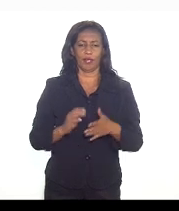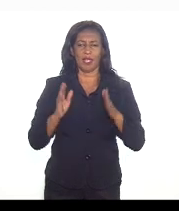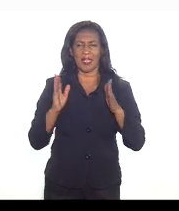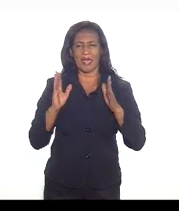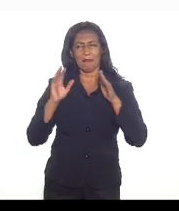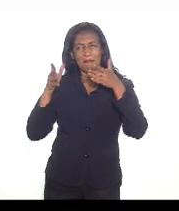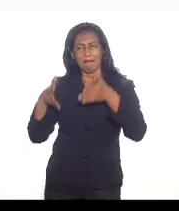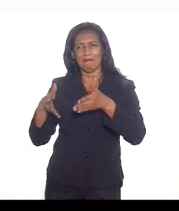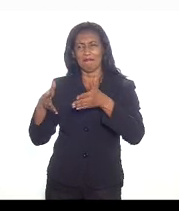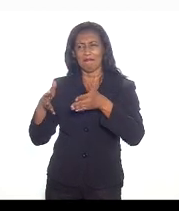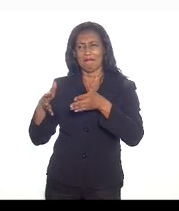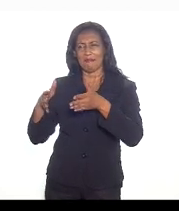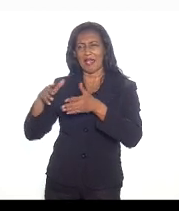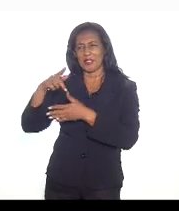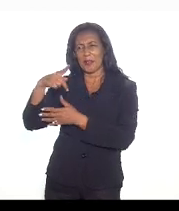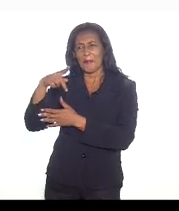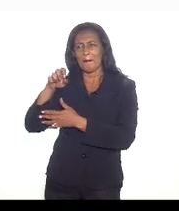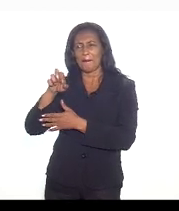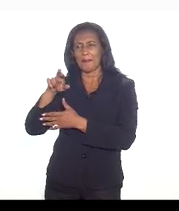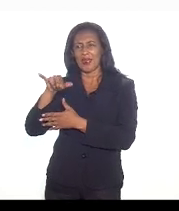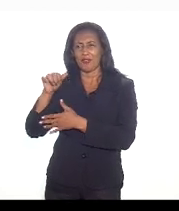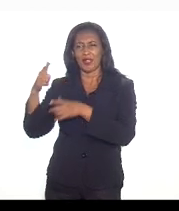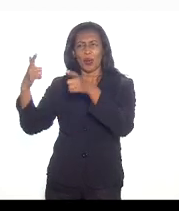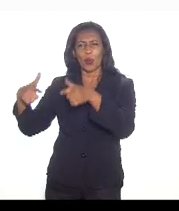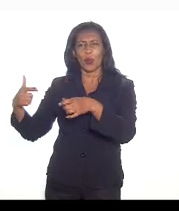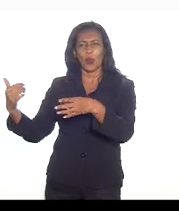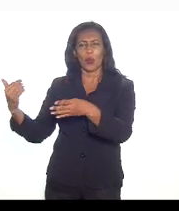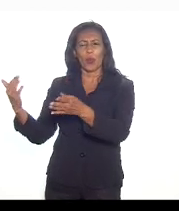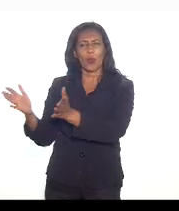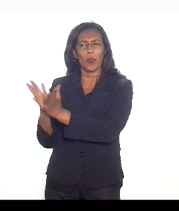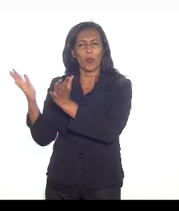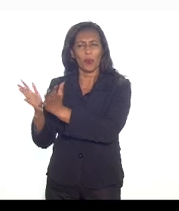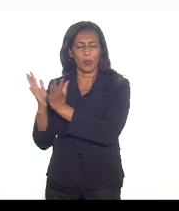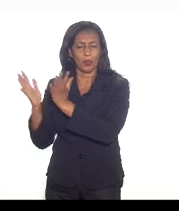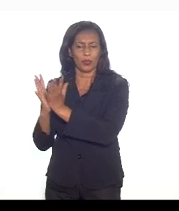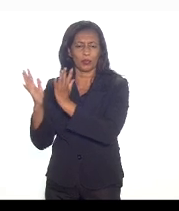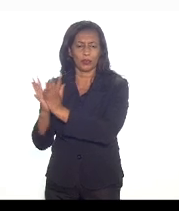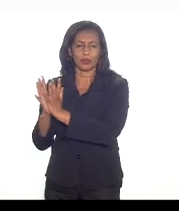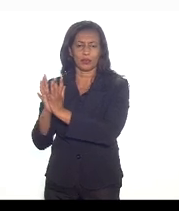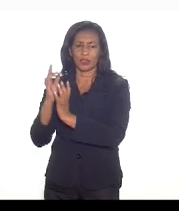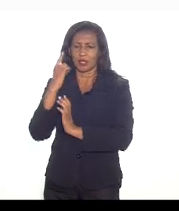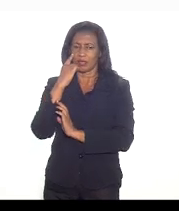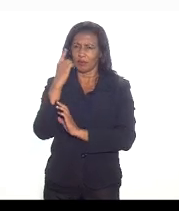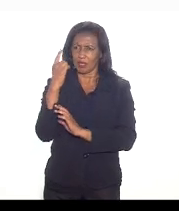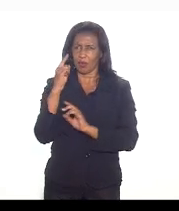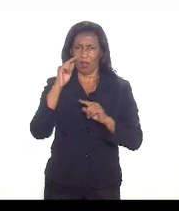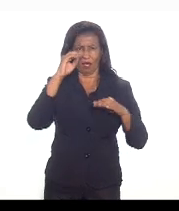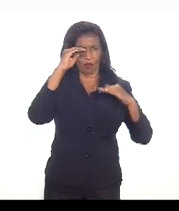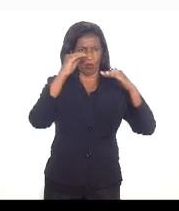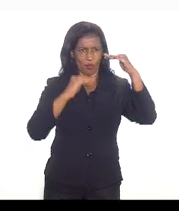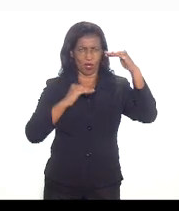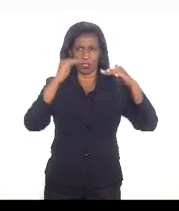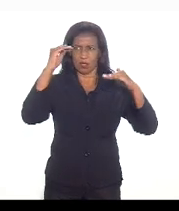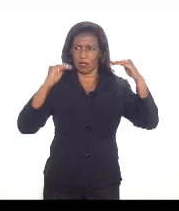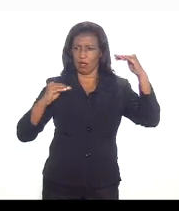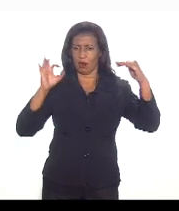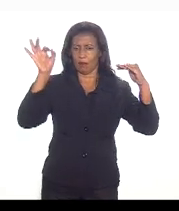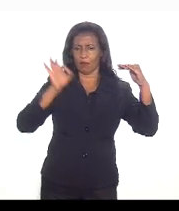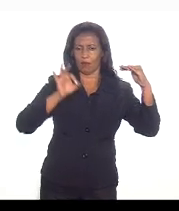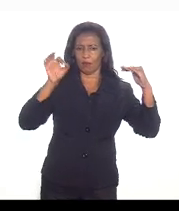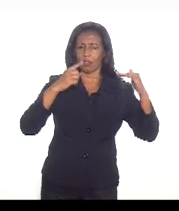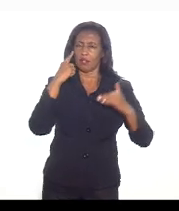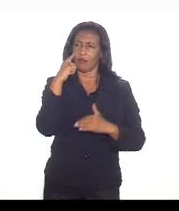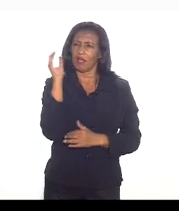centro-periferia do que favela ou não favela. Se a gente olhar o índice de desenvolvimento social que o Instituto Pereira Passos tem, a gente vai ver que nenhum